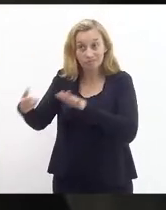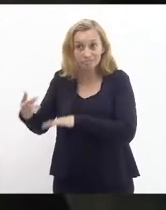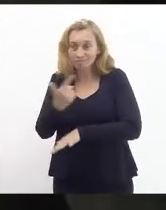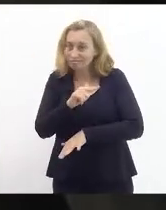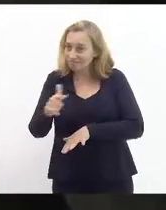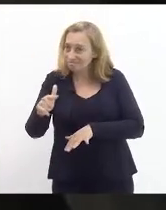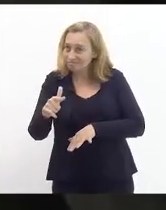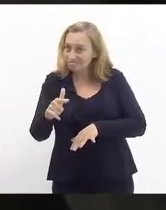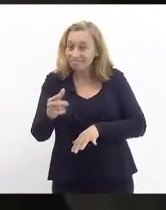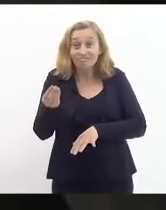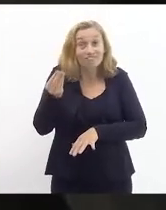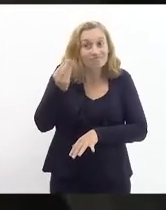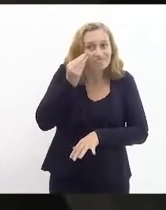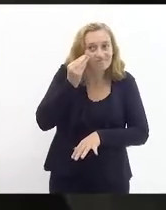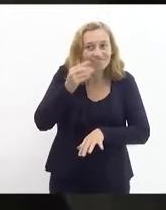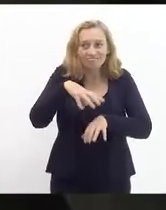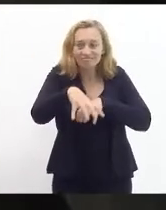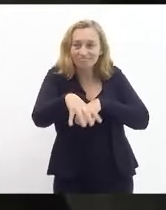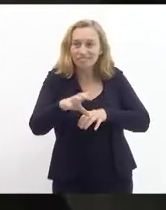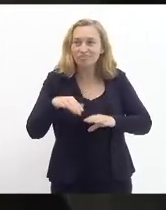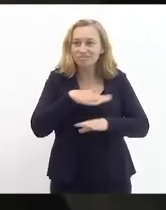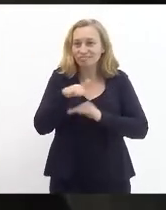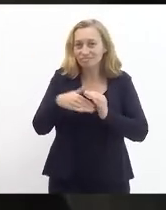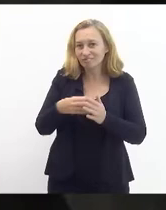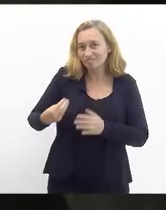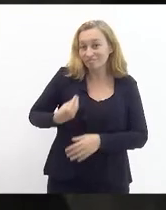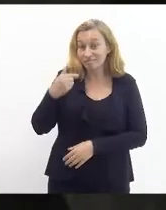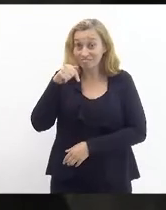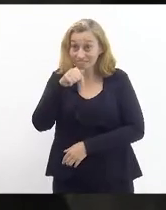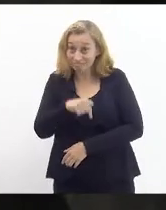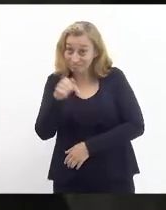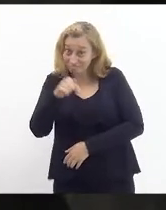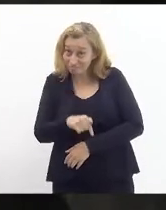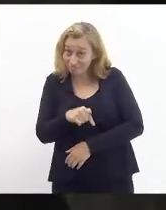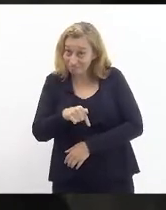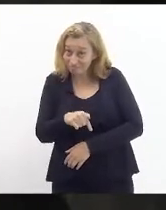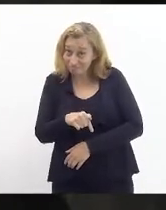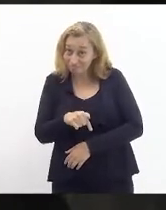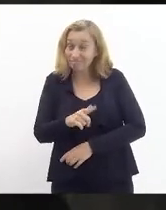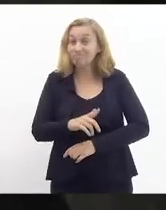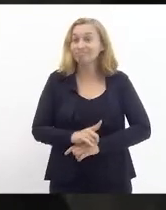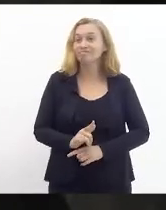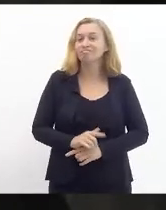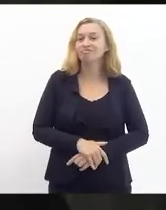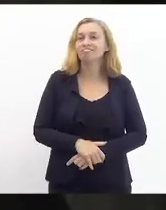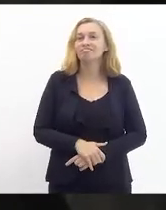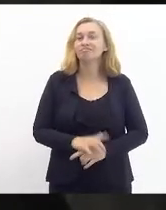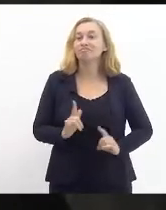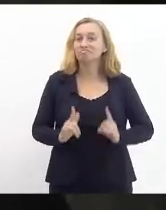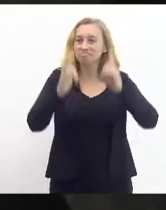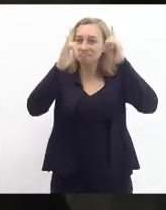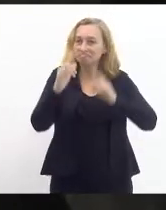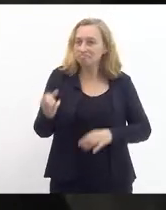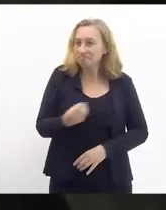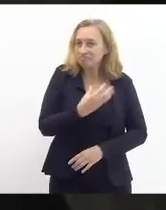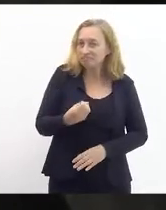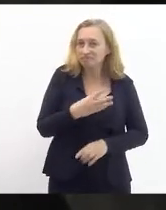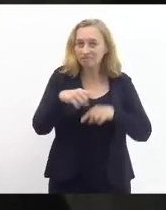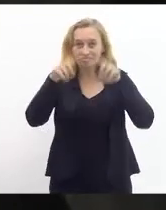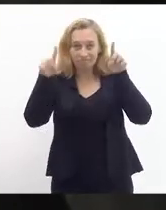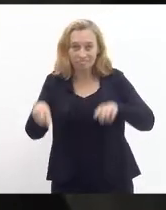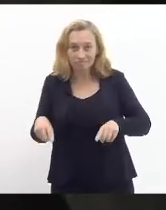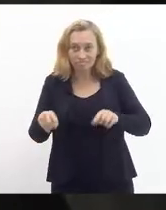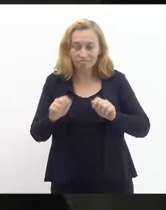teremos mais essa oportunidade estaremos todos aqui presencialmente no plenário do edifício Lúcio Costa servidores servidores